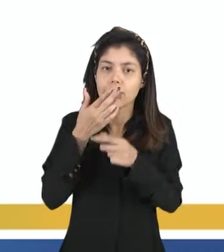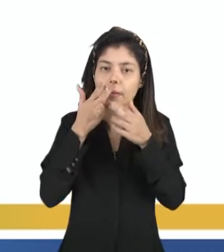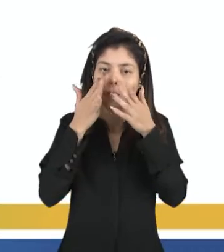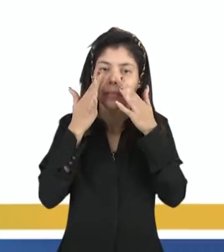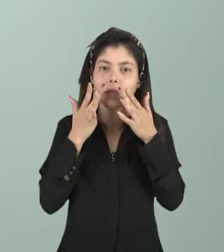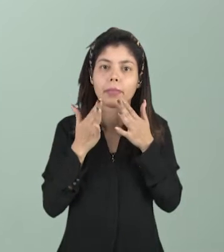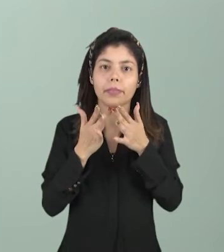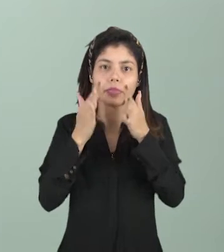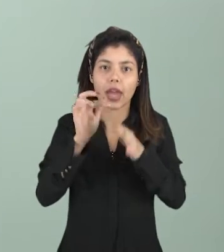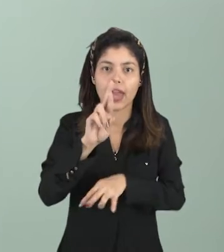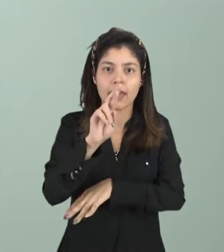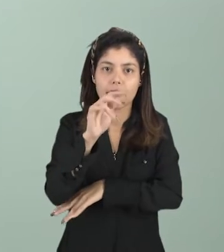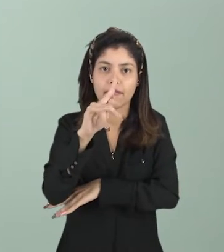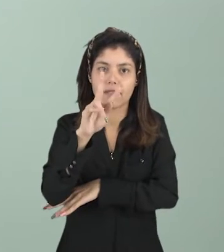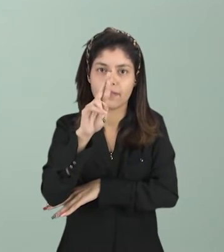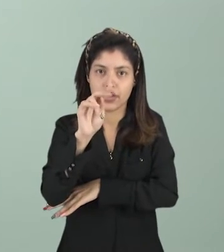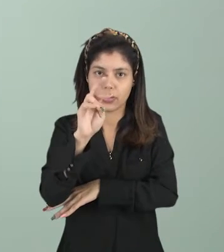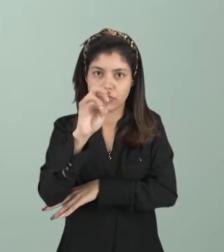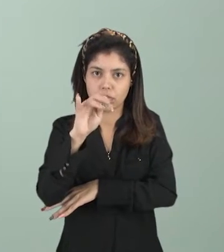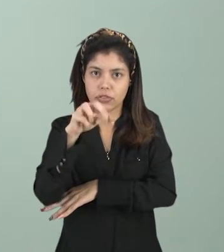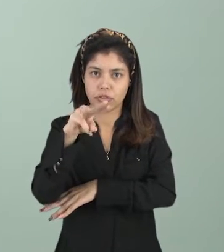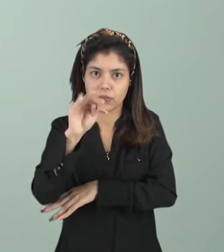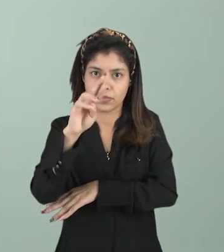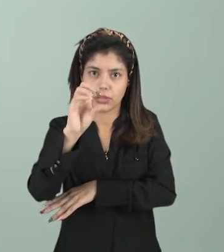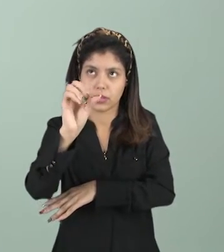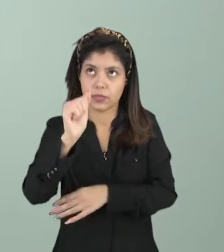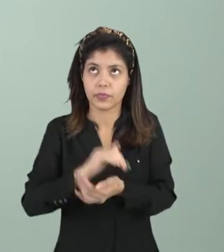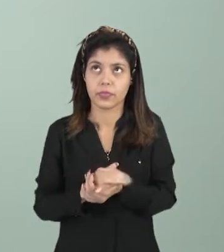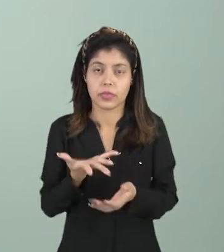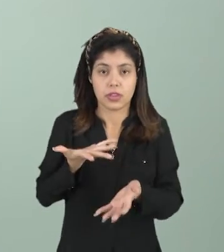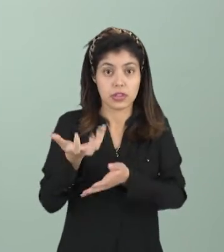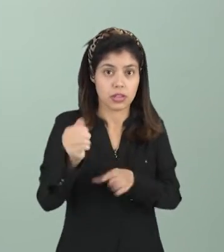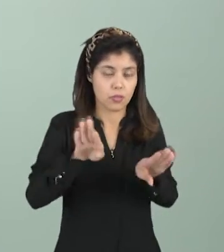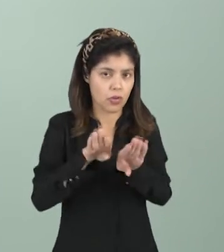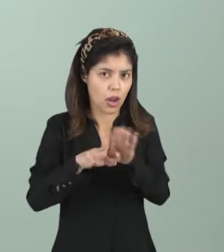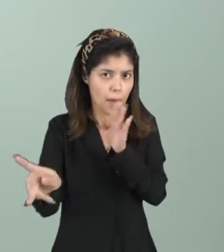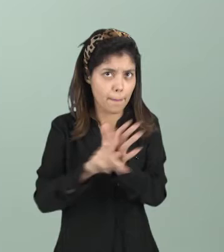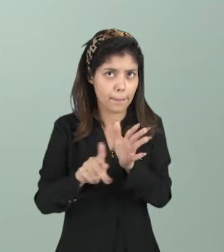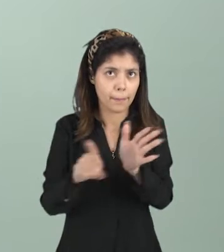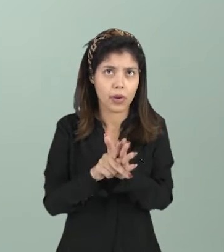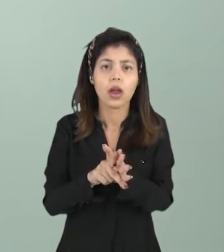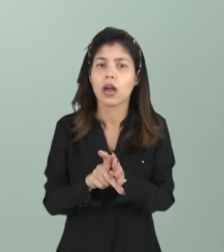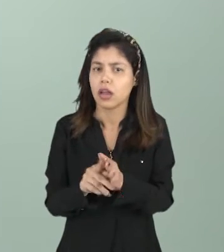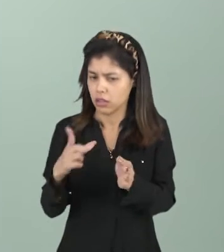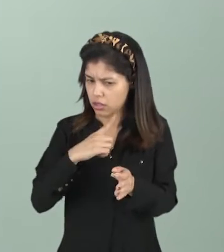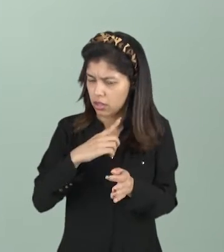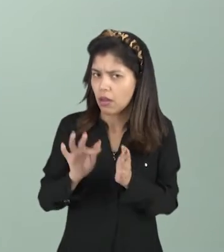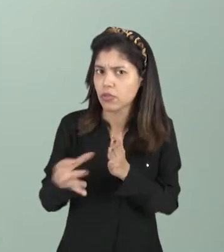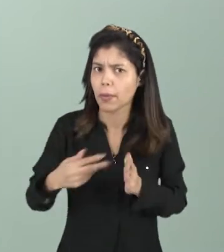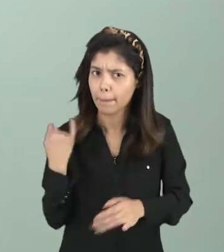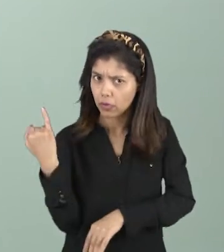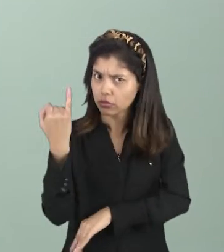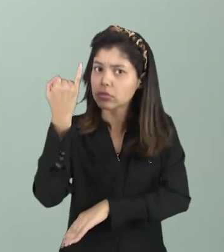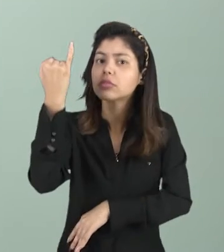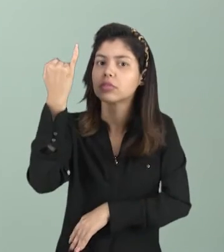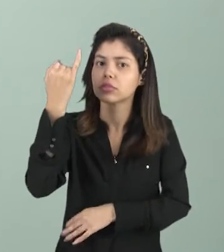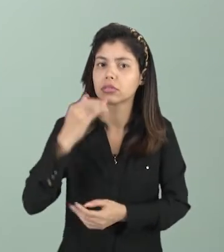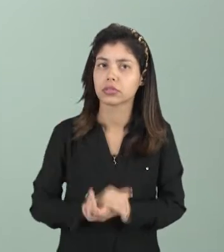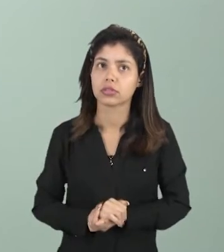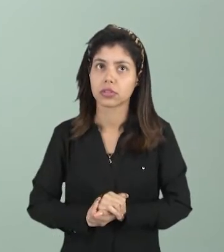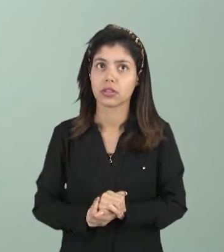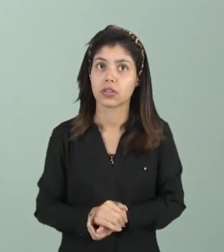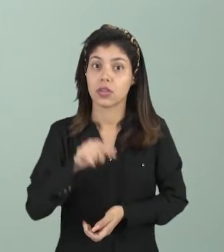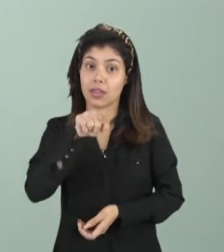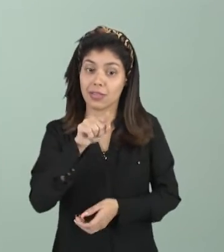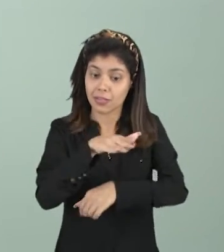nariz, para que esses odores sejam captados, para que esses quimiorreceptores funcionem de forma adequada,